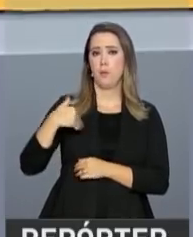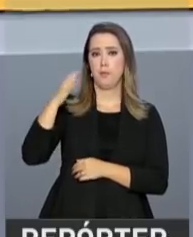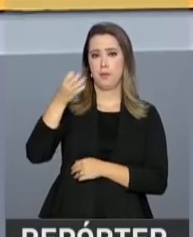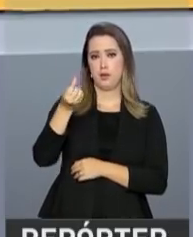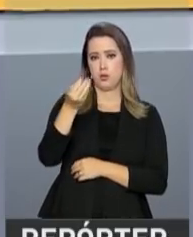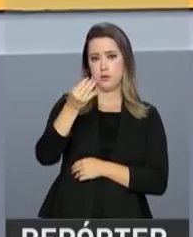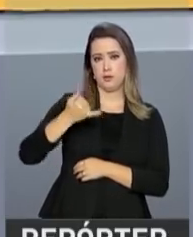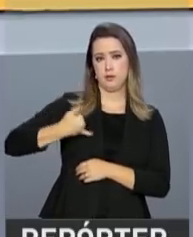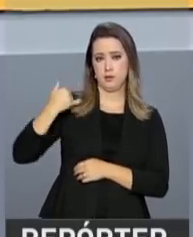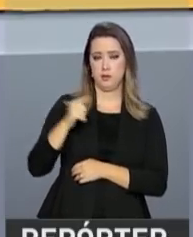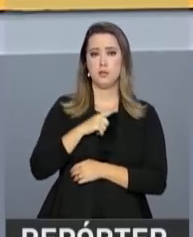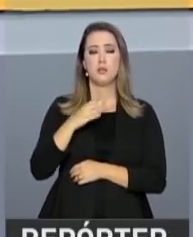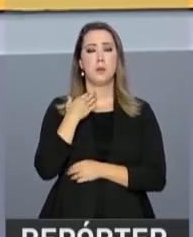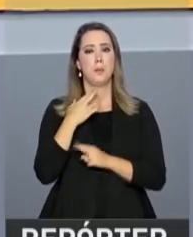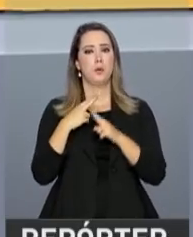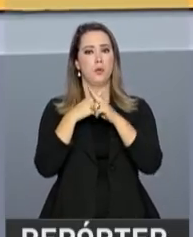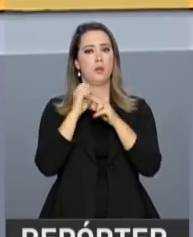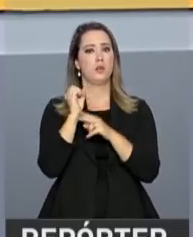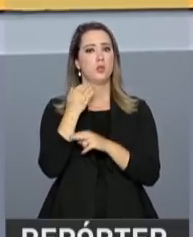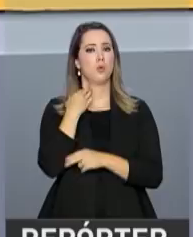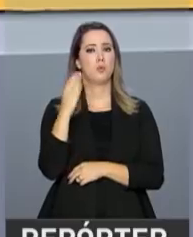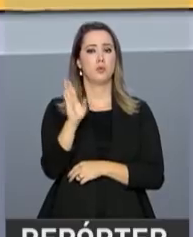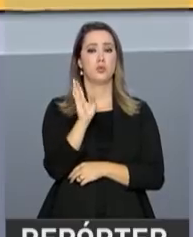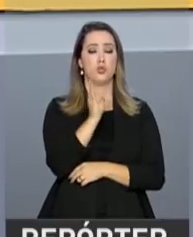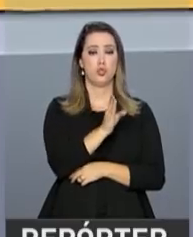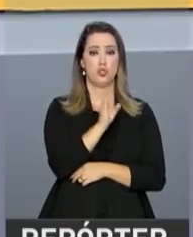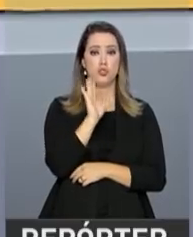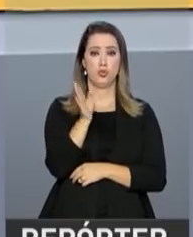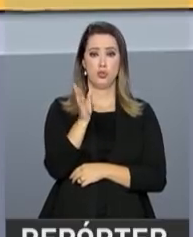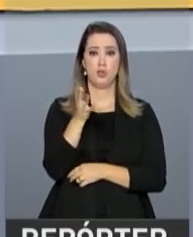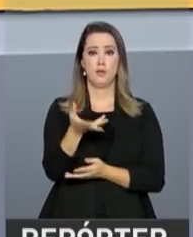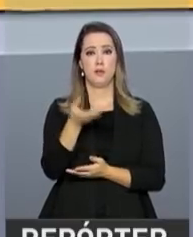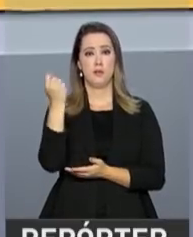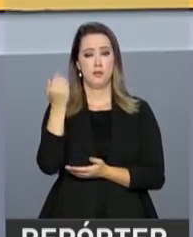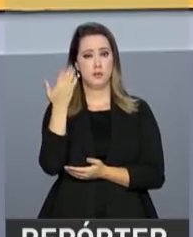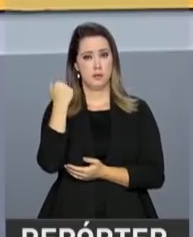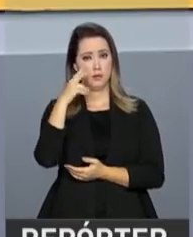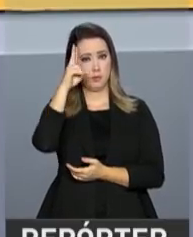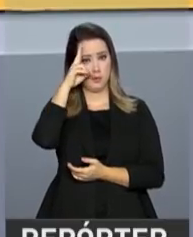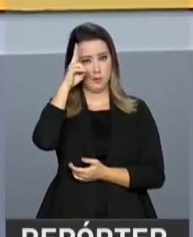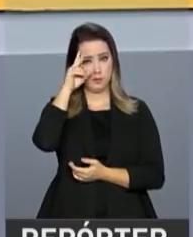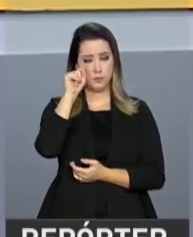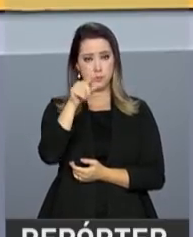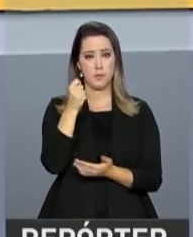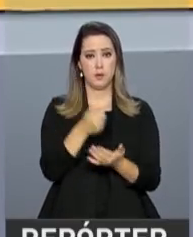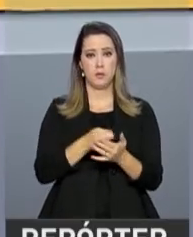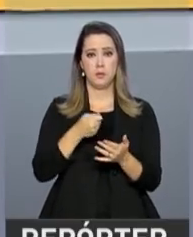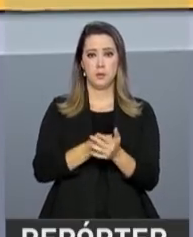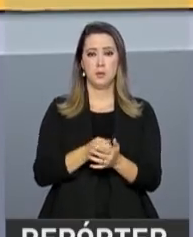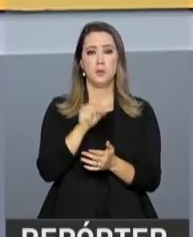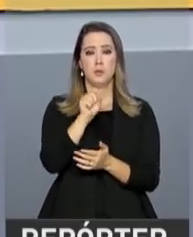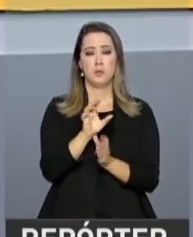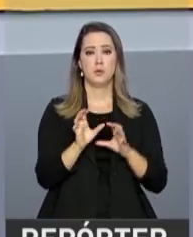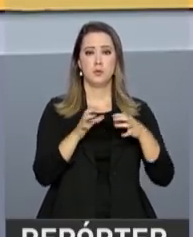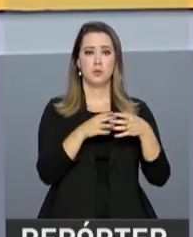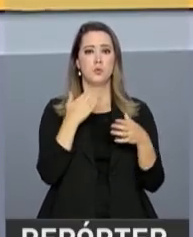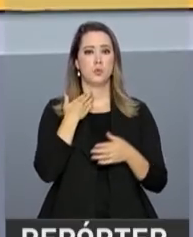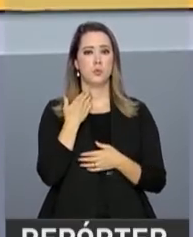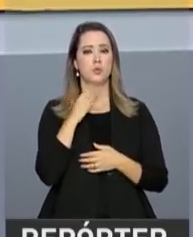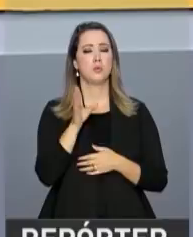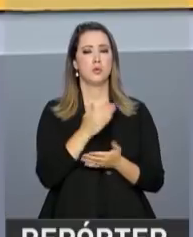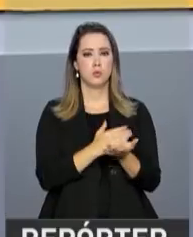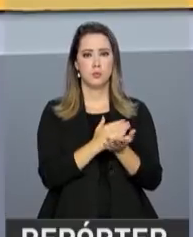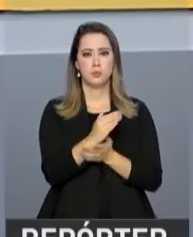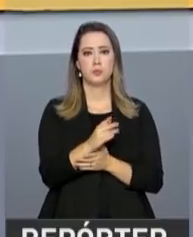na caixa e no banco do brasil já receberam o benefício na noite da última segunda-feira os pagamentos nas agências bancárias também já